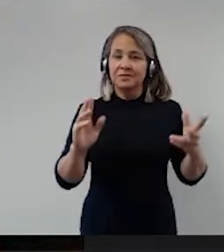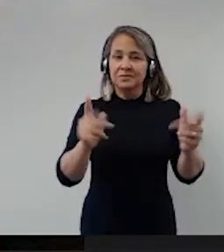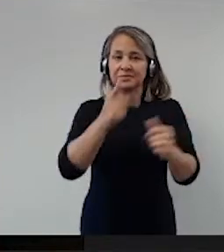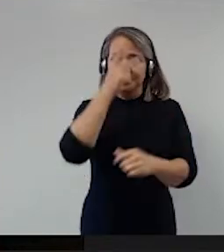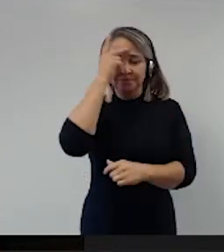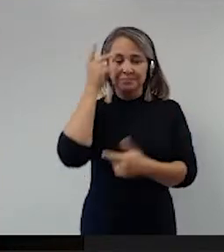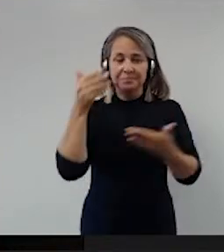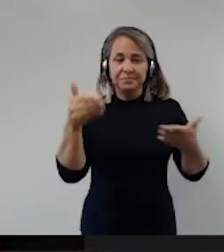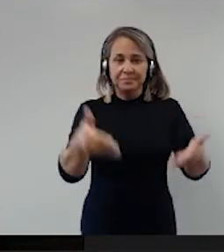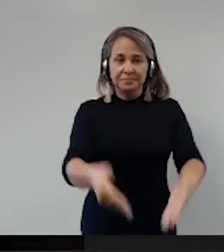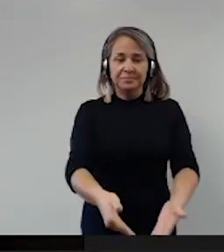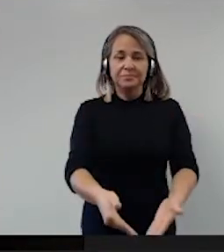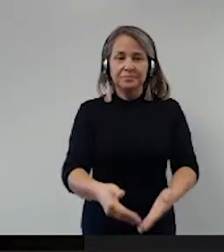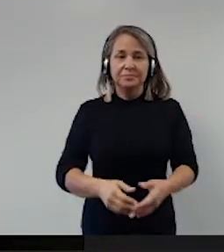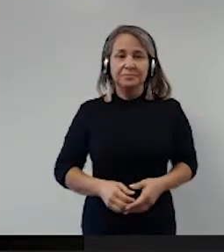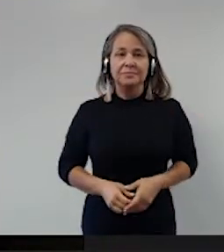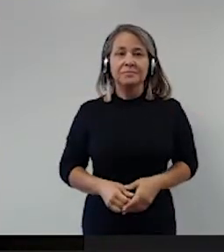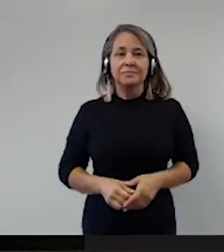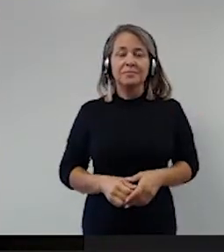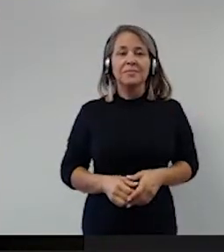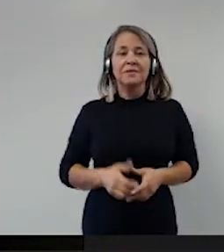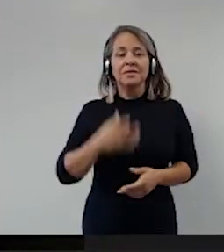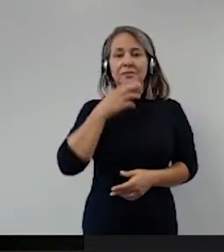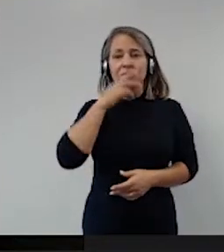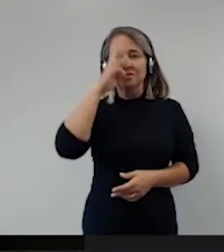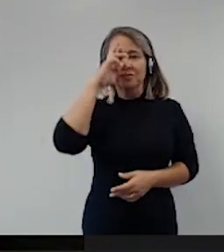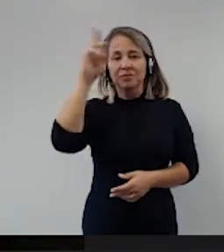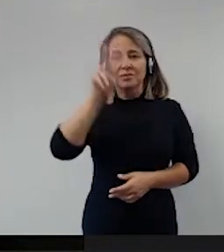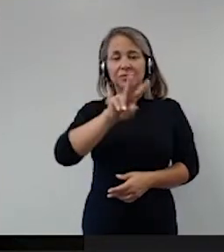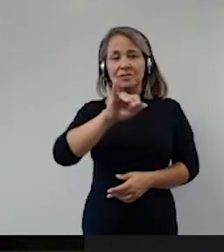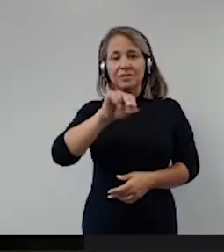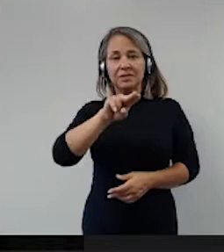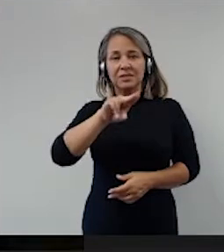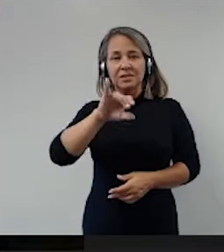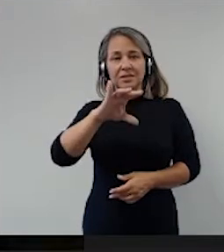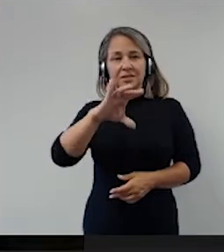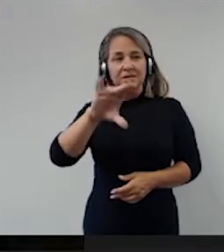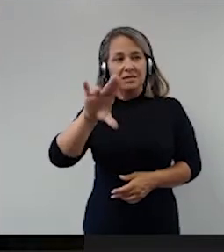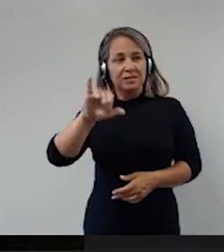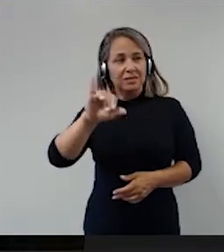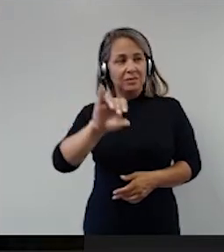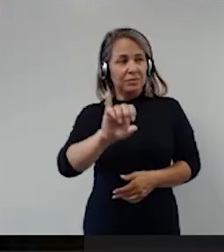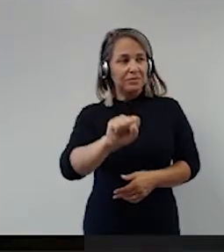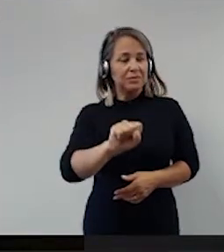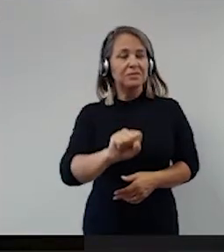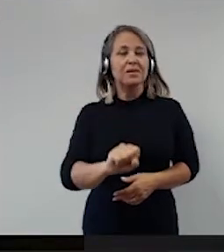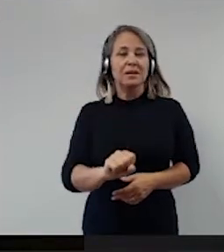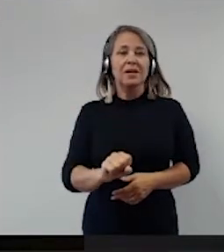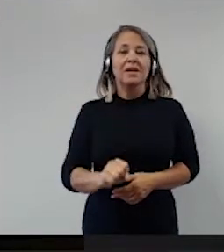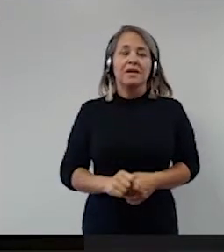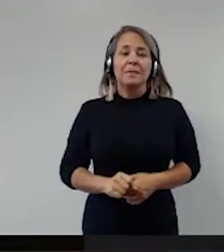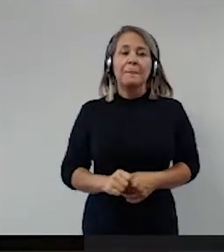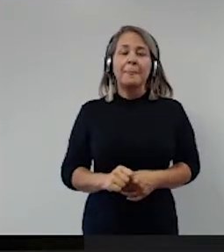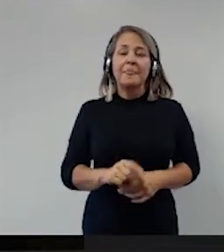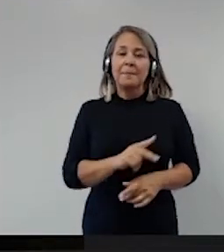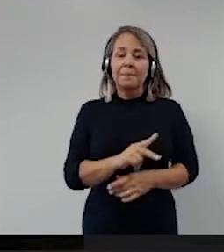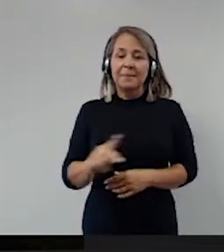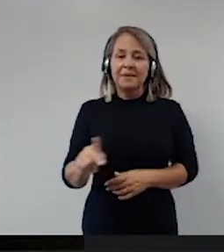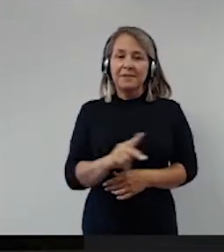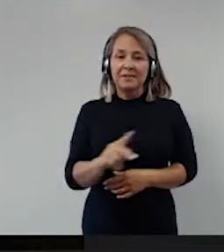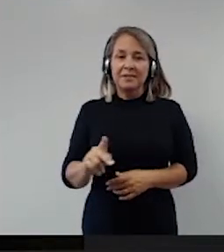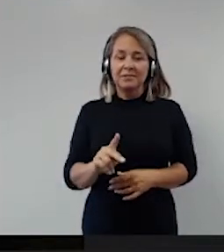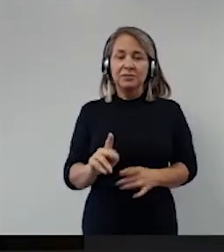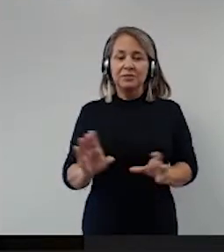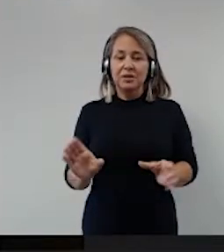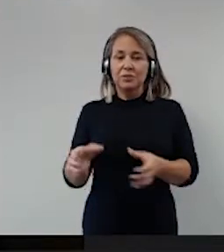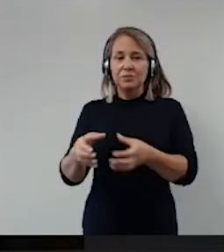presentes, doutor Vinícius Paiva, doutora Silvia Souza, doutora Sara Barros, nossa querida presidente da Comissão